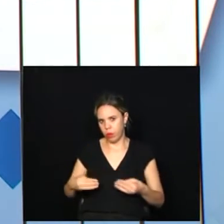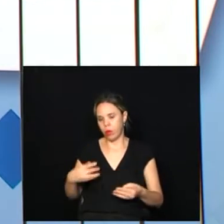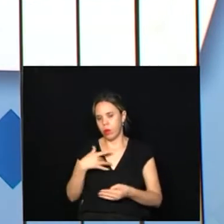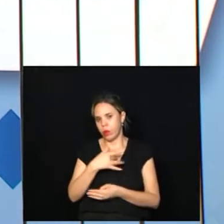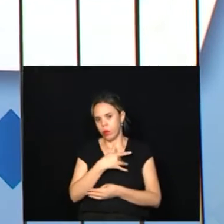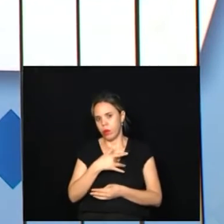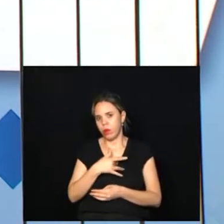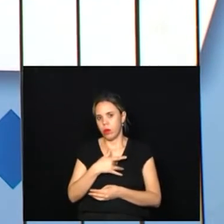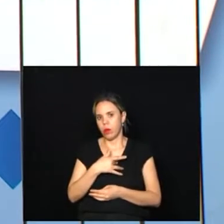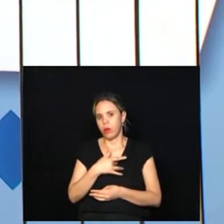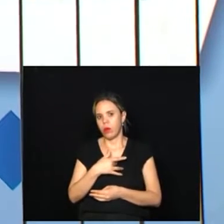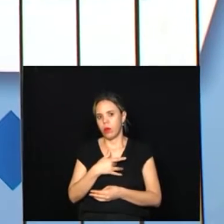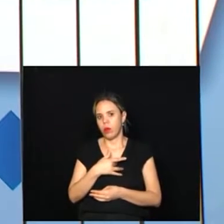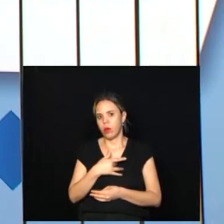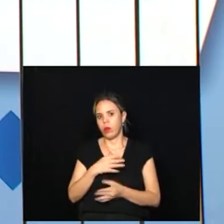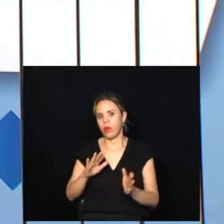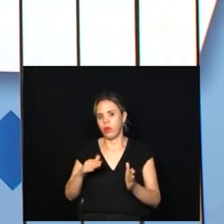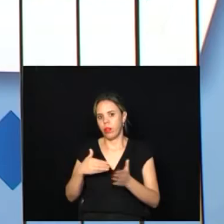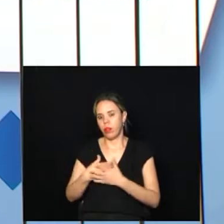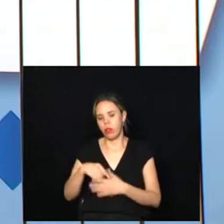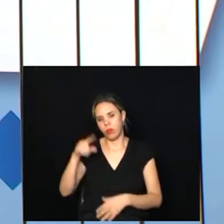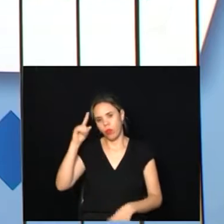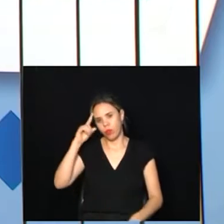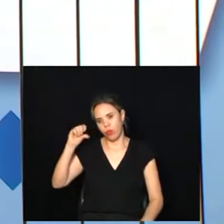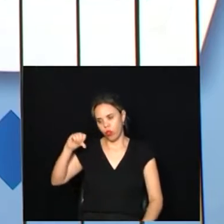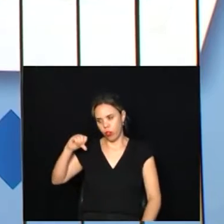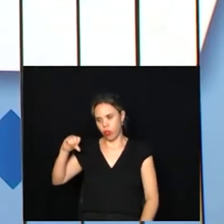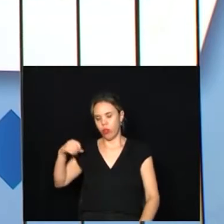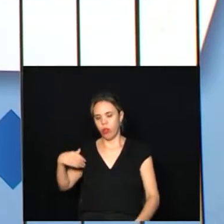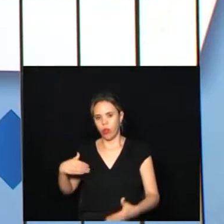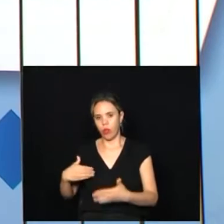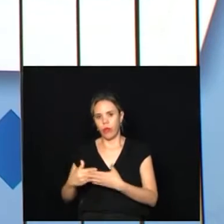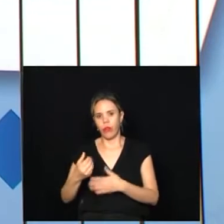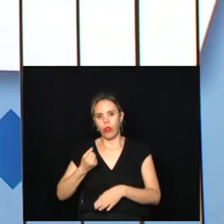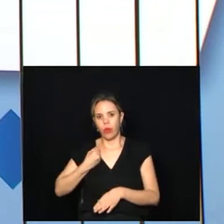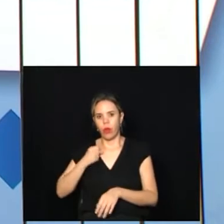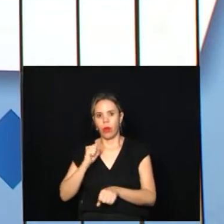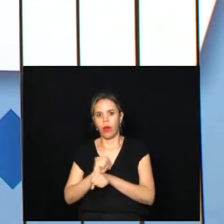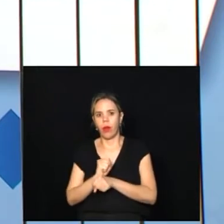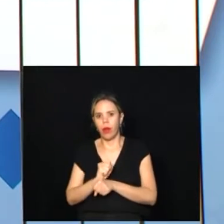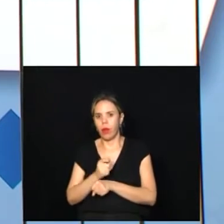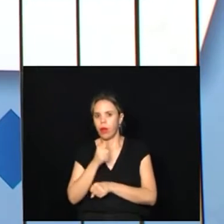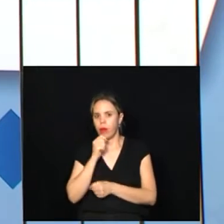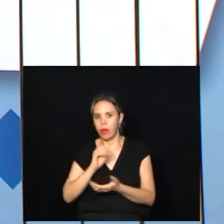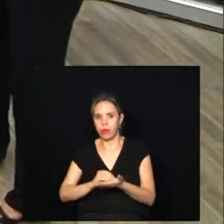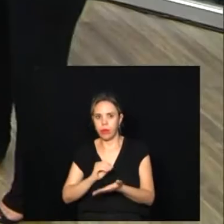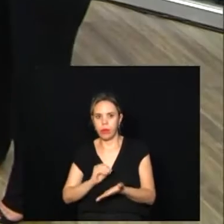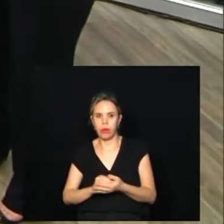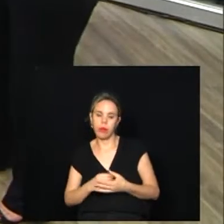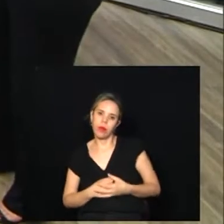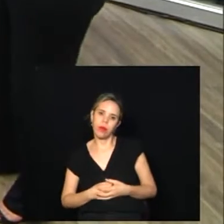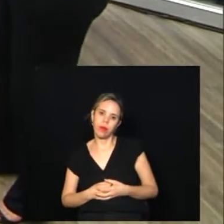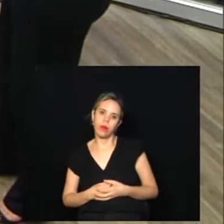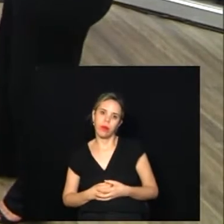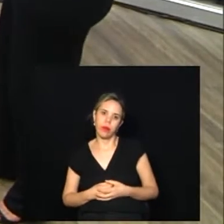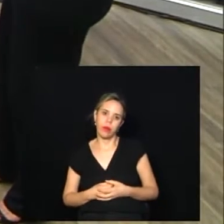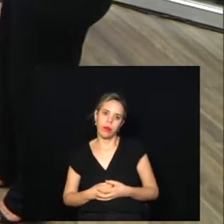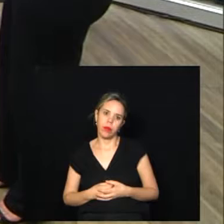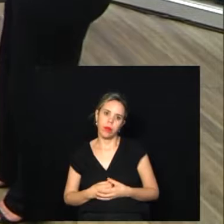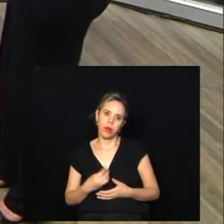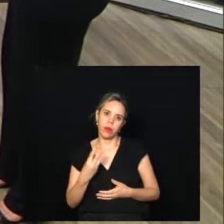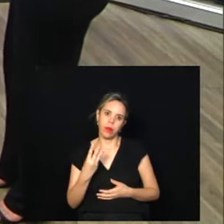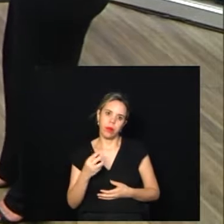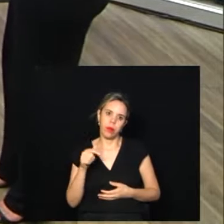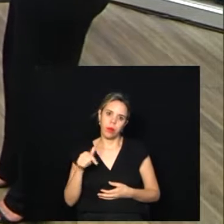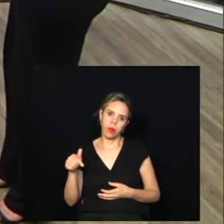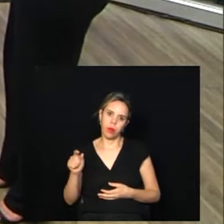está fora do ar desde o dia 9. Portanto, os números estão subnotificados. Agora nós vamos falar então